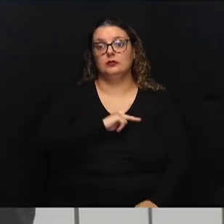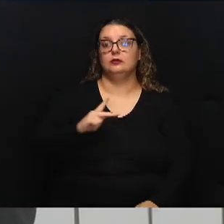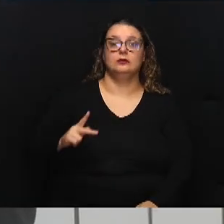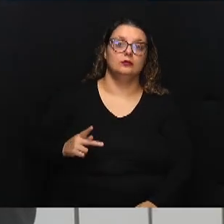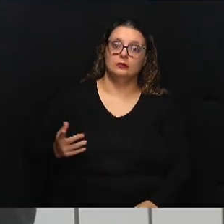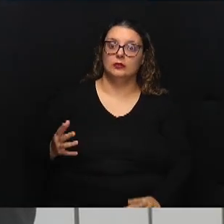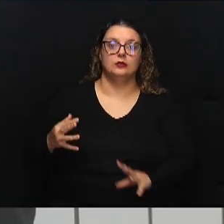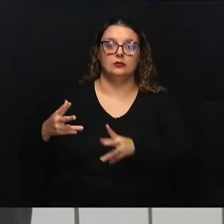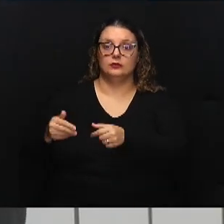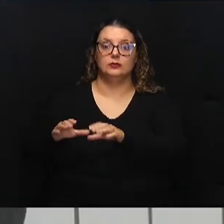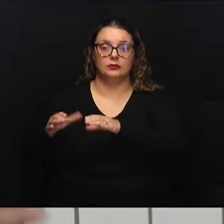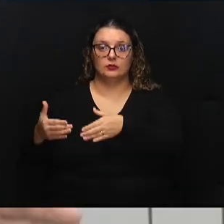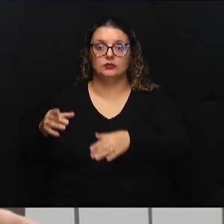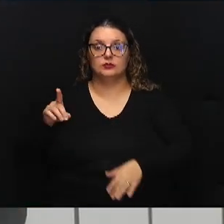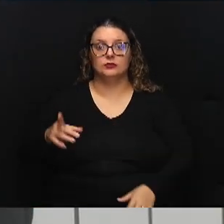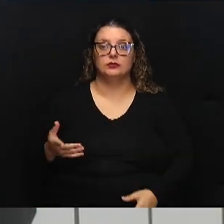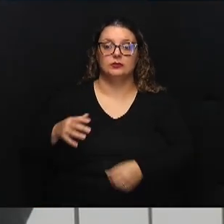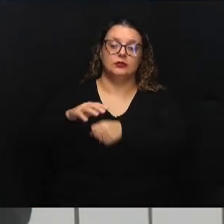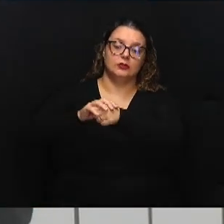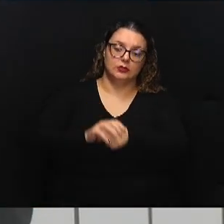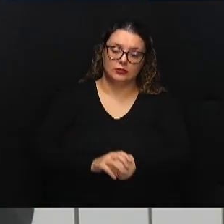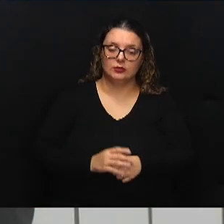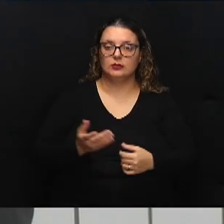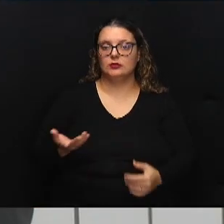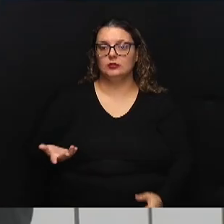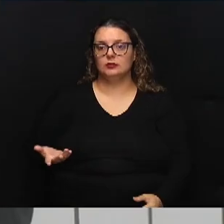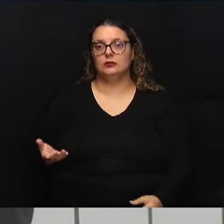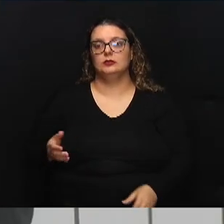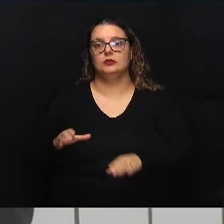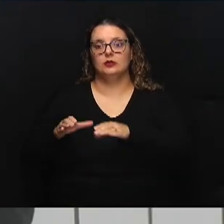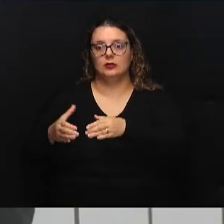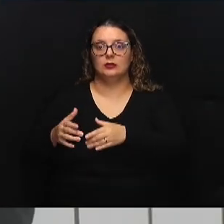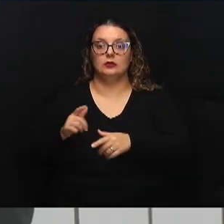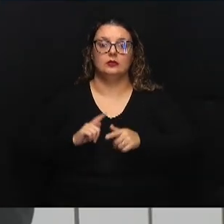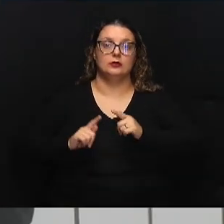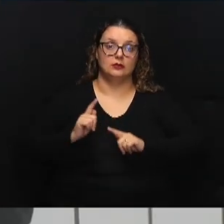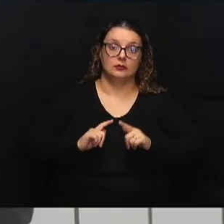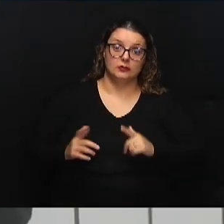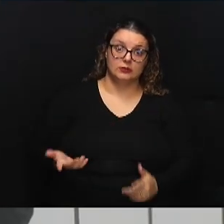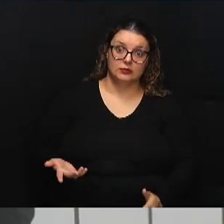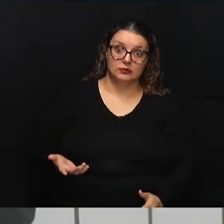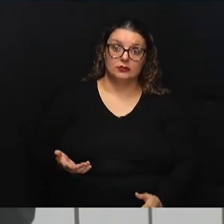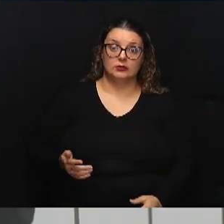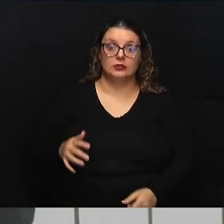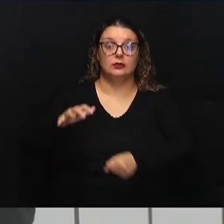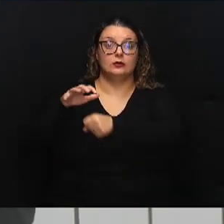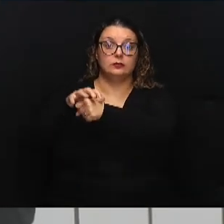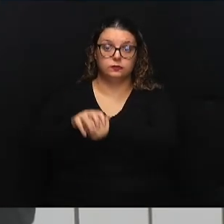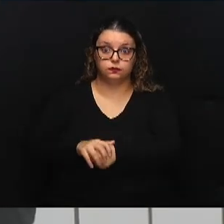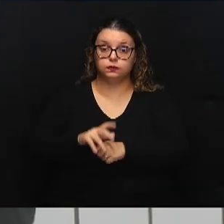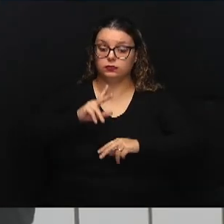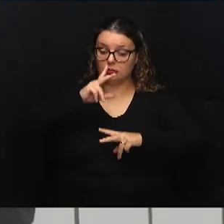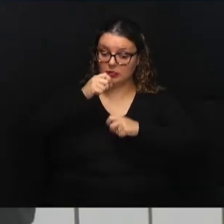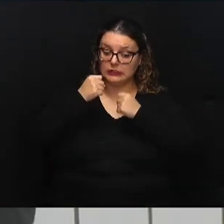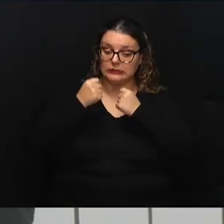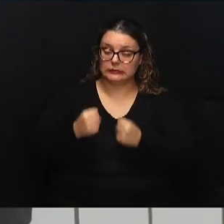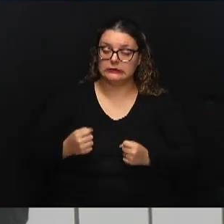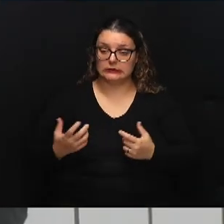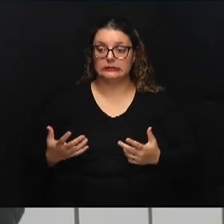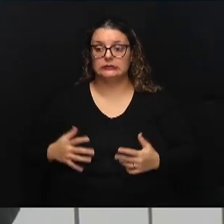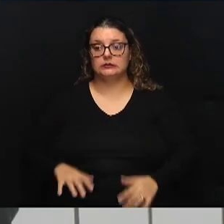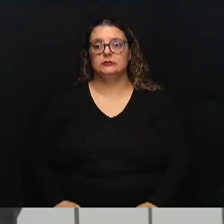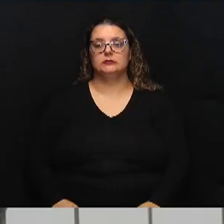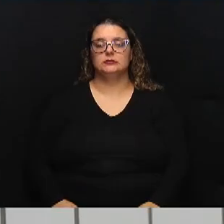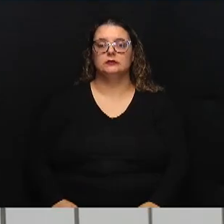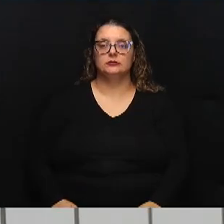e todo o corpo diretivo também pressiona o corpo gerencial, e a pressão é forte. Né?